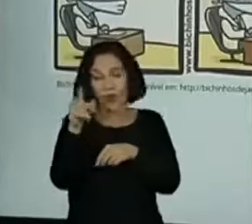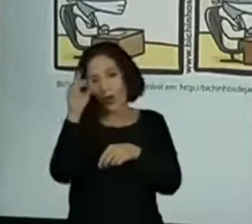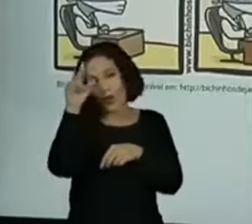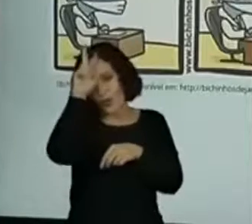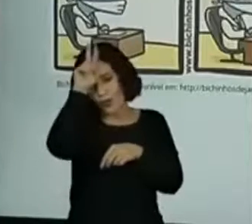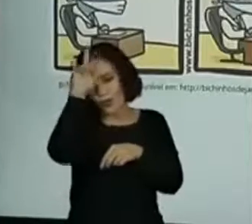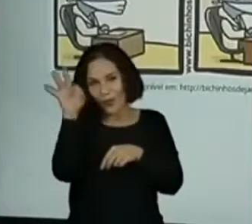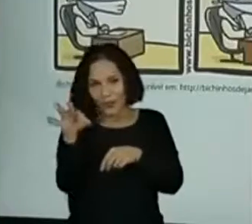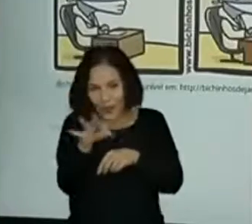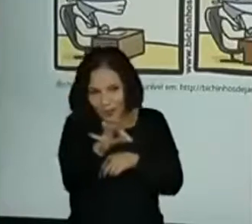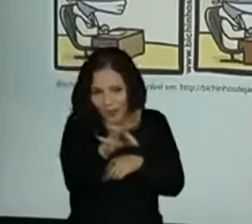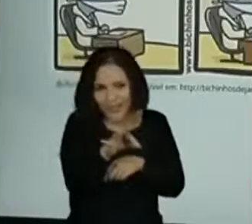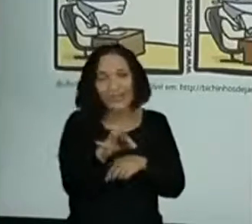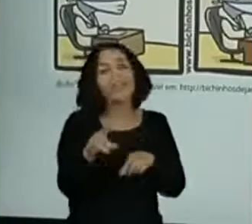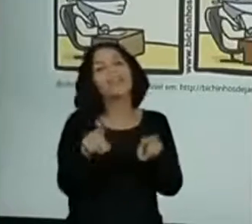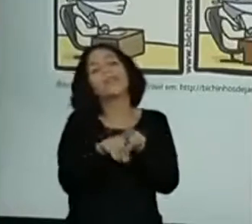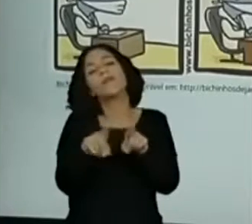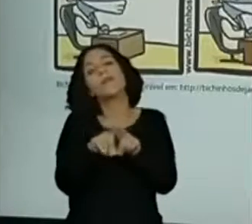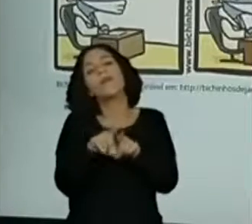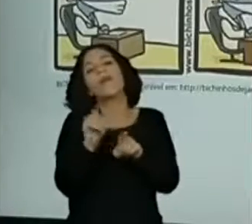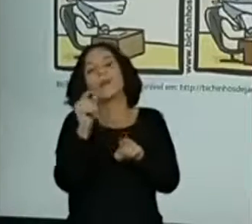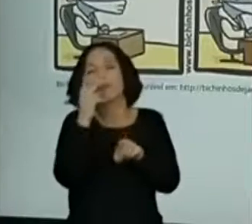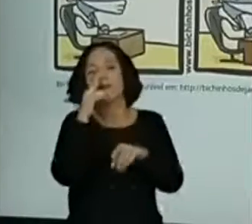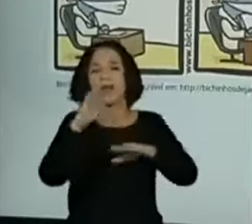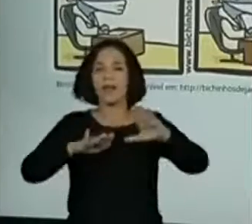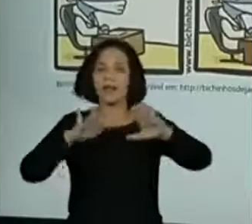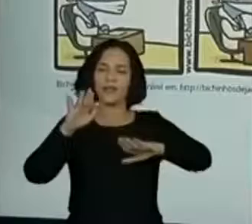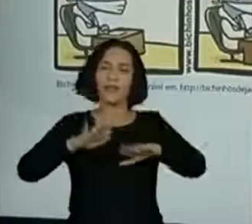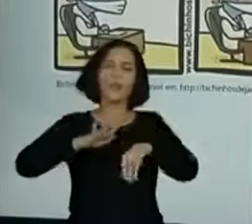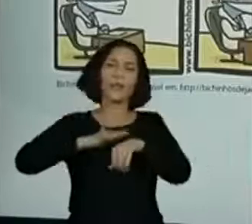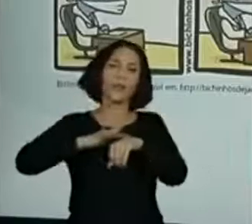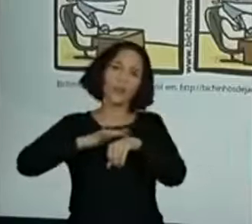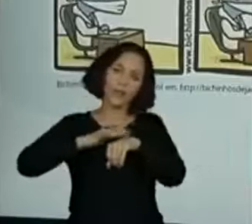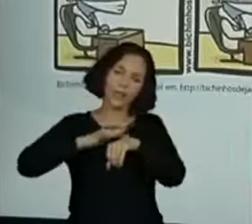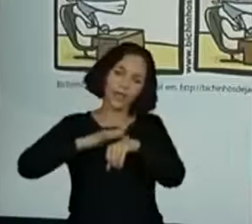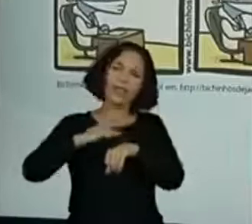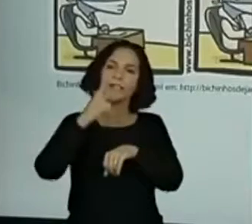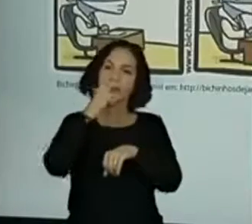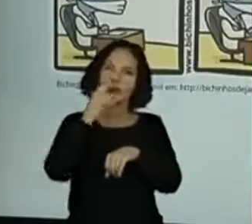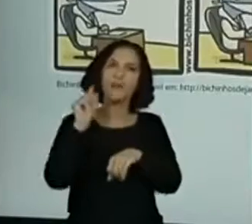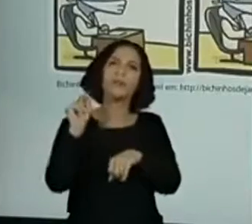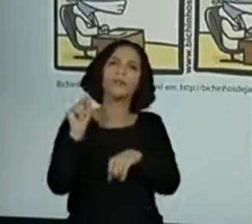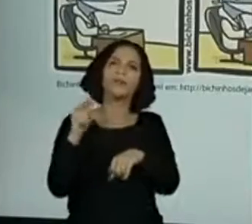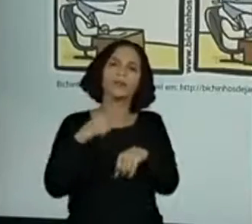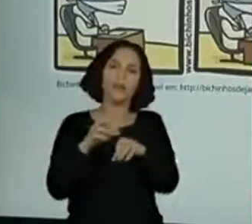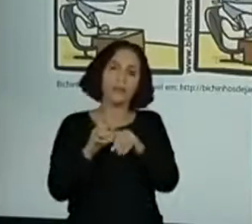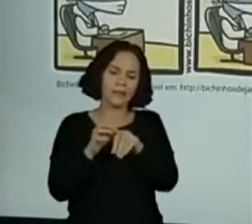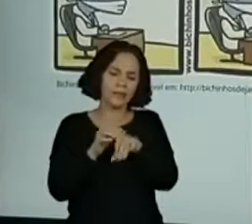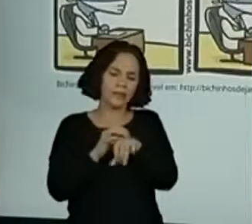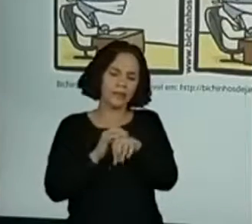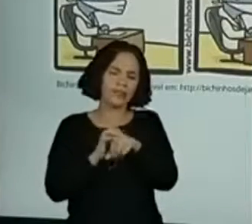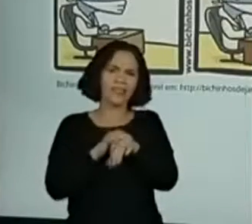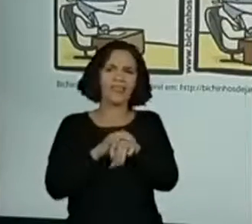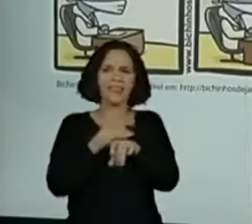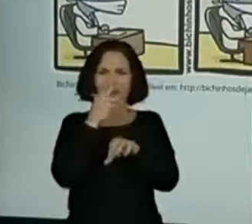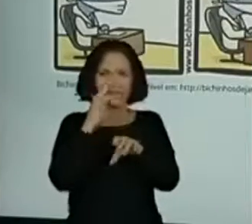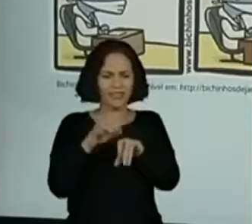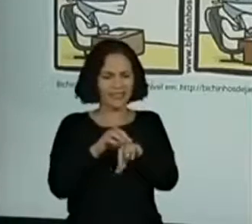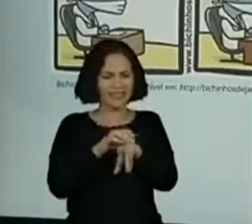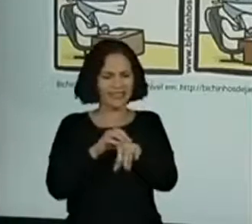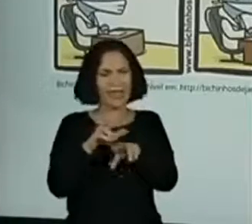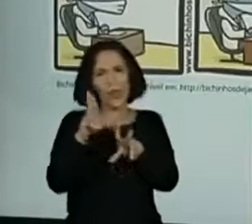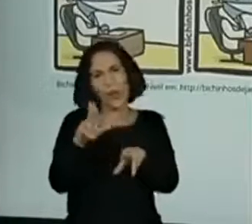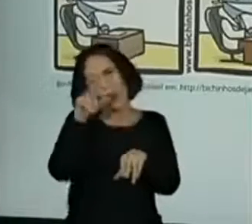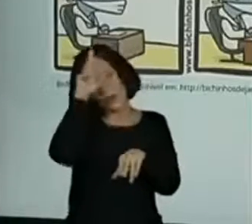formigamento. Lembrando que algumas pessoas, dependendo de algumas doenças que têm, realmente apresentam formigamento. Mas ela